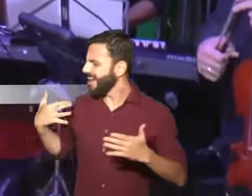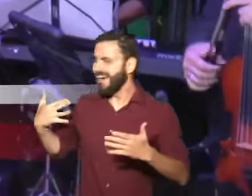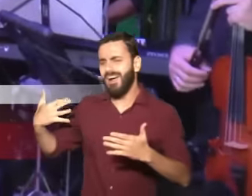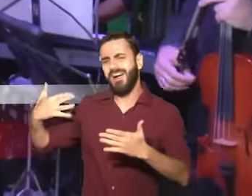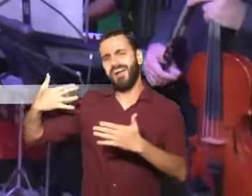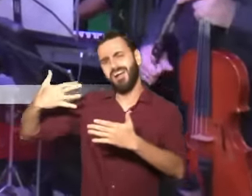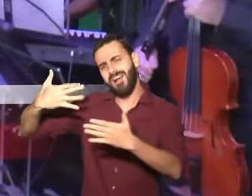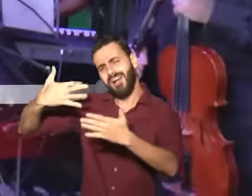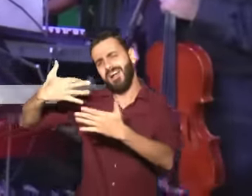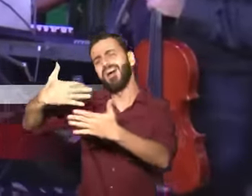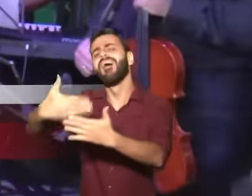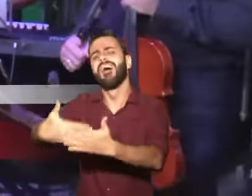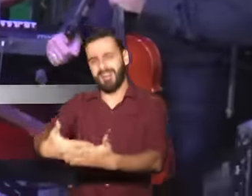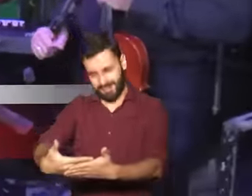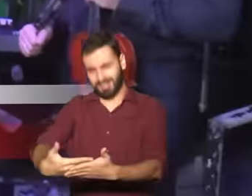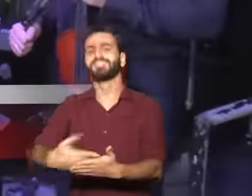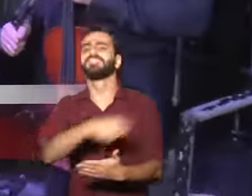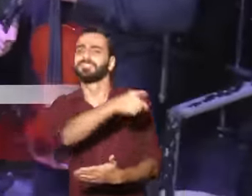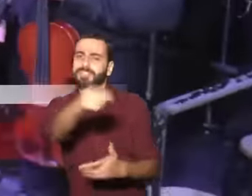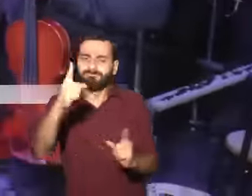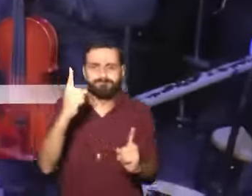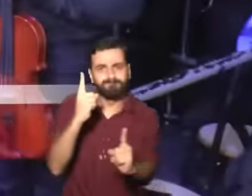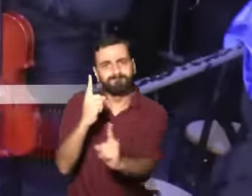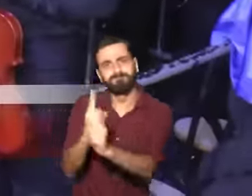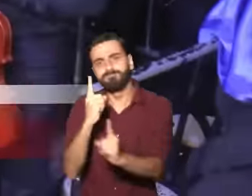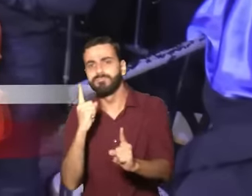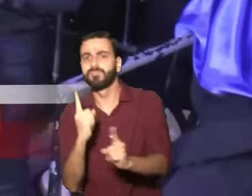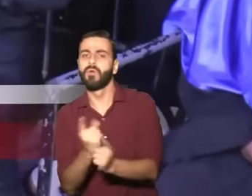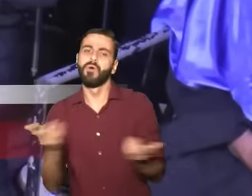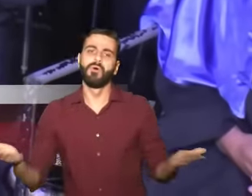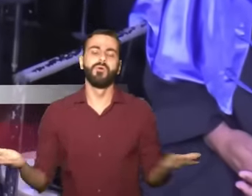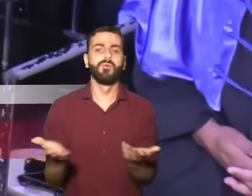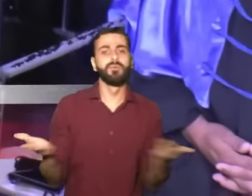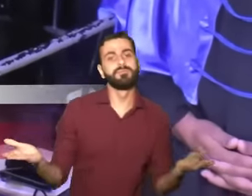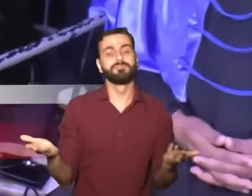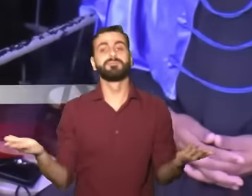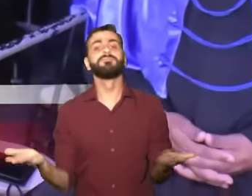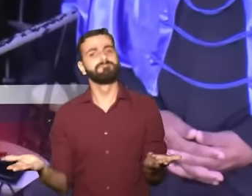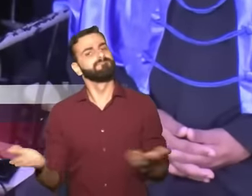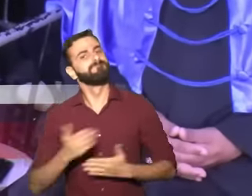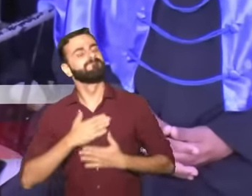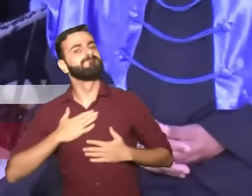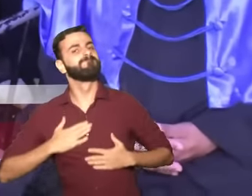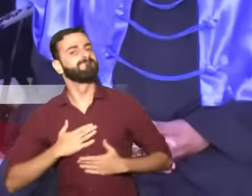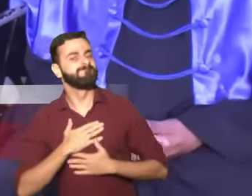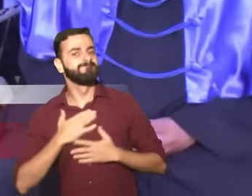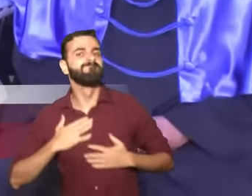Eu não cochilei.